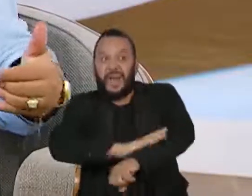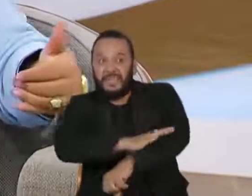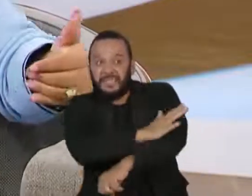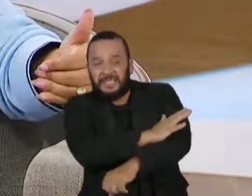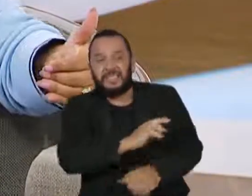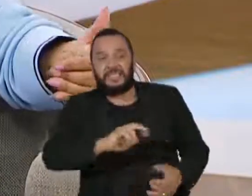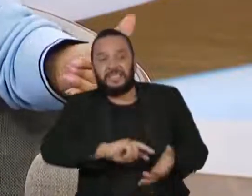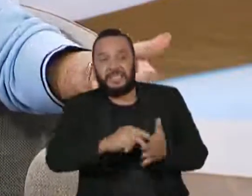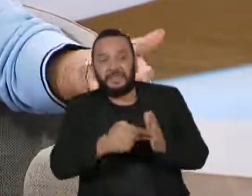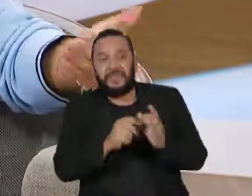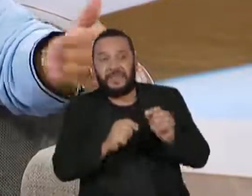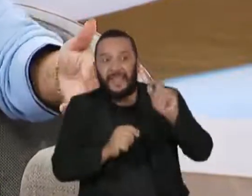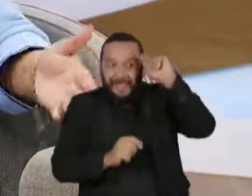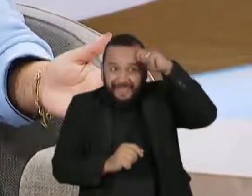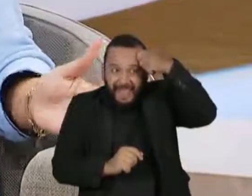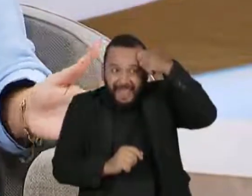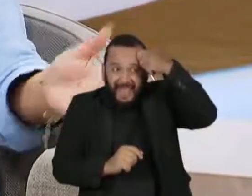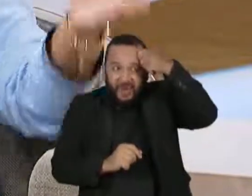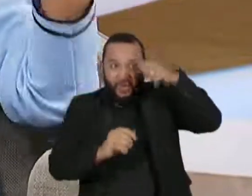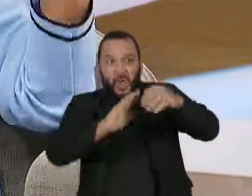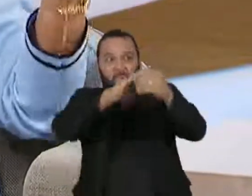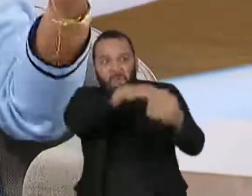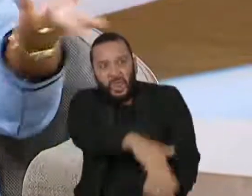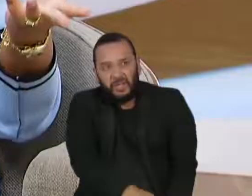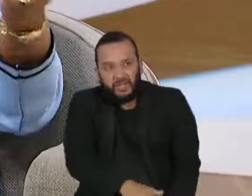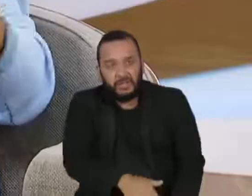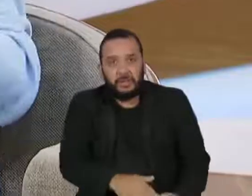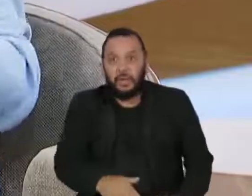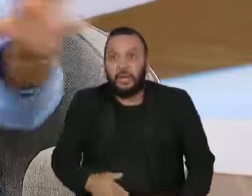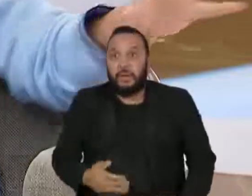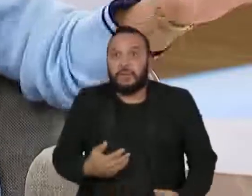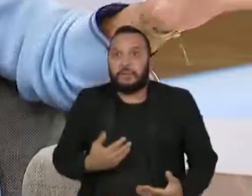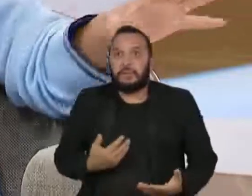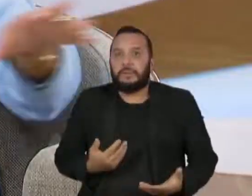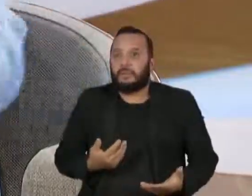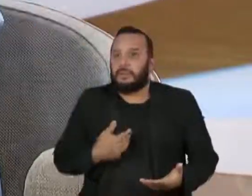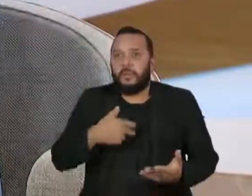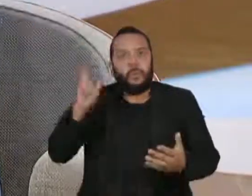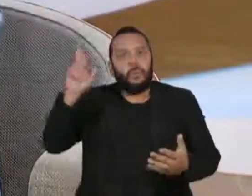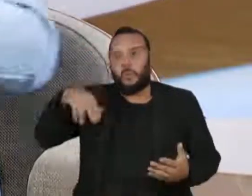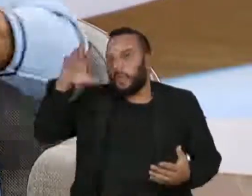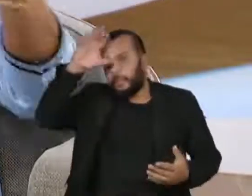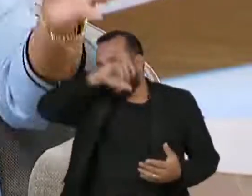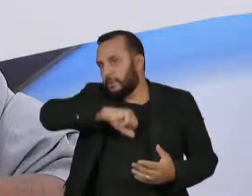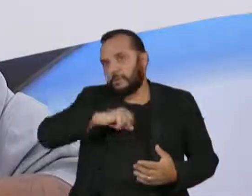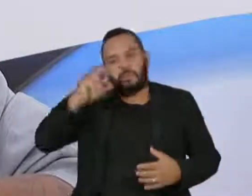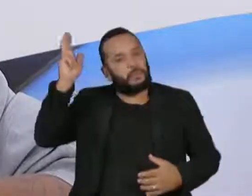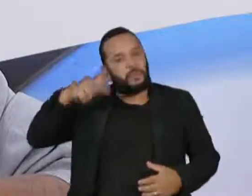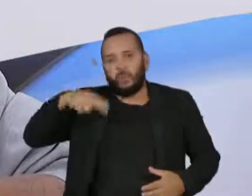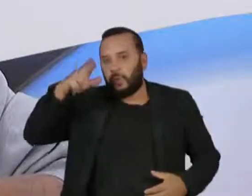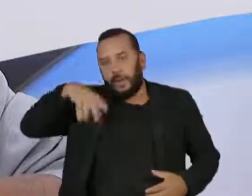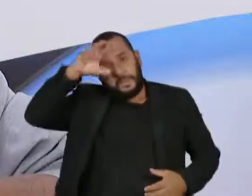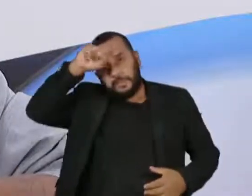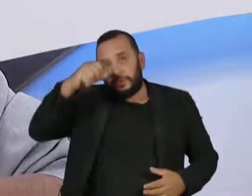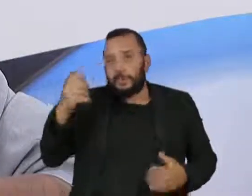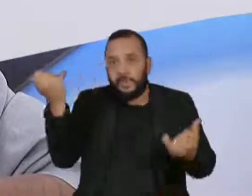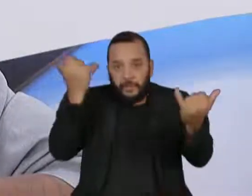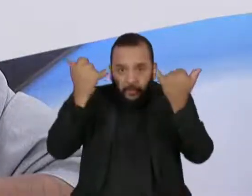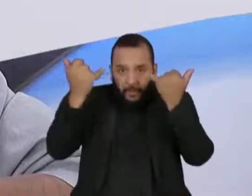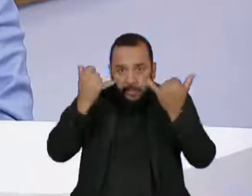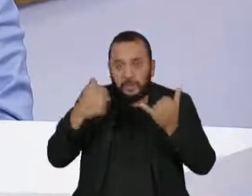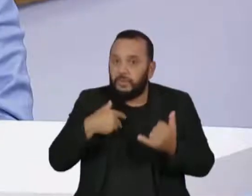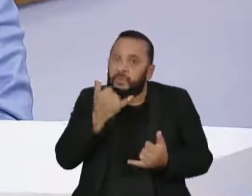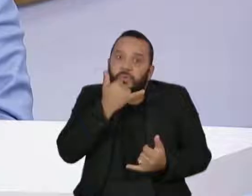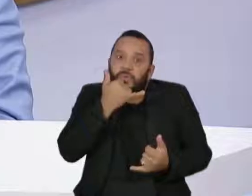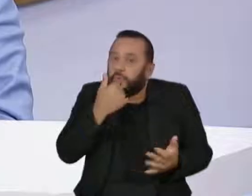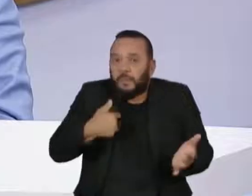diminuir, denegrir por ser negro. Eu falei, mas eu nunca ouvi isso. Tipo, eu não li isso em lugar nenhum, eu não tive acesso a essa informação. Desculpa,